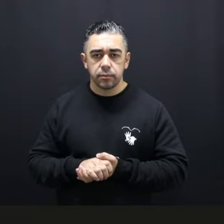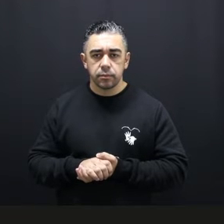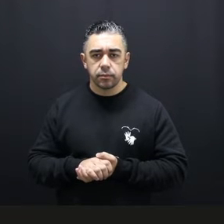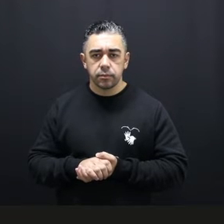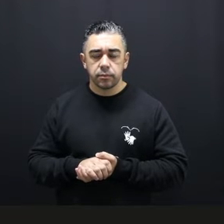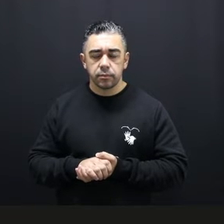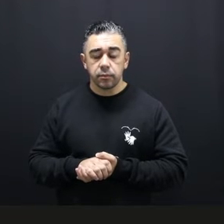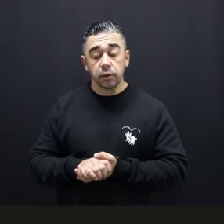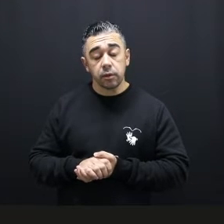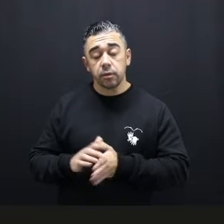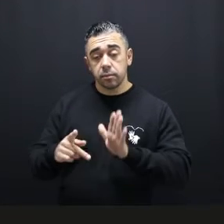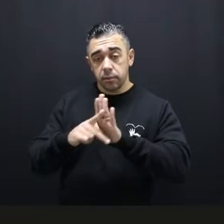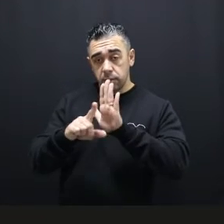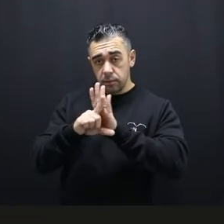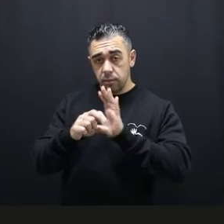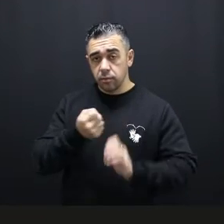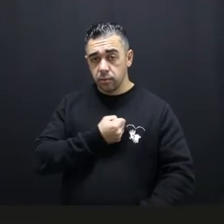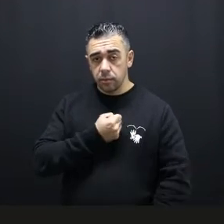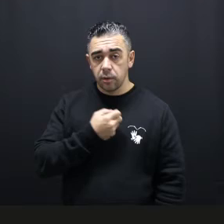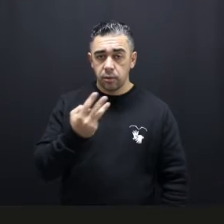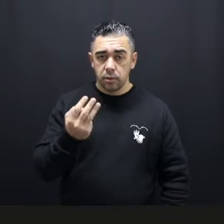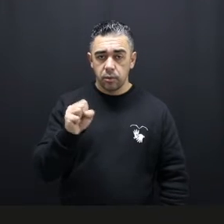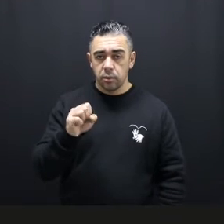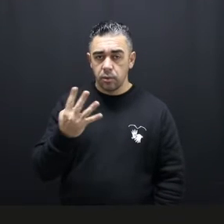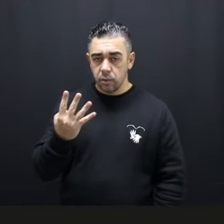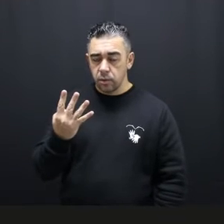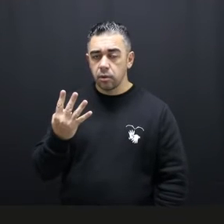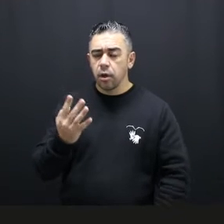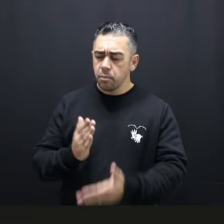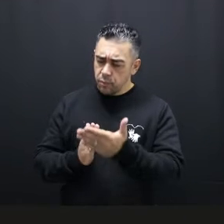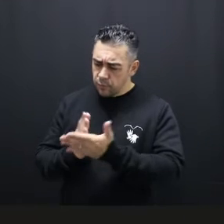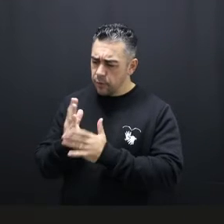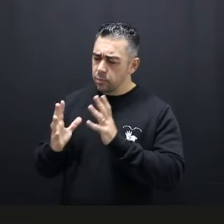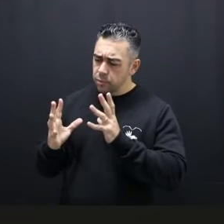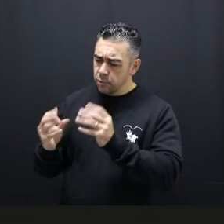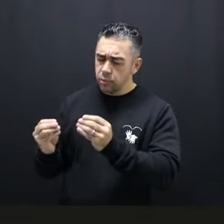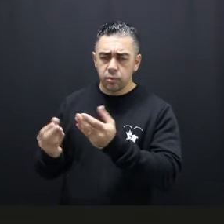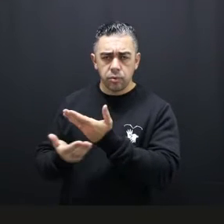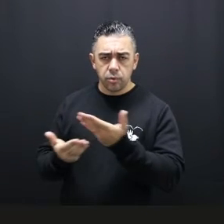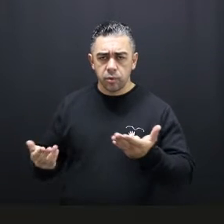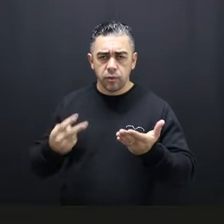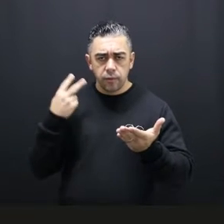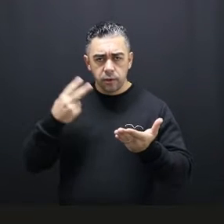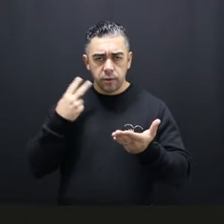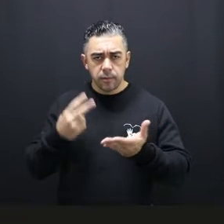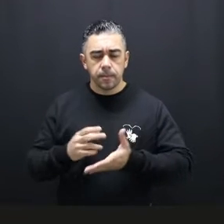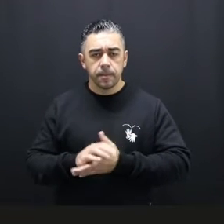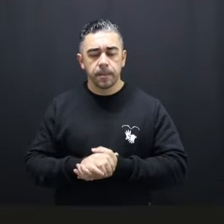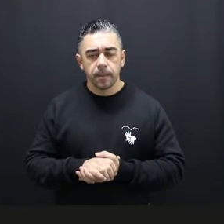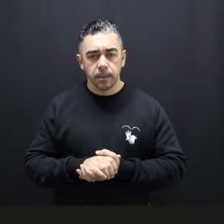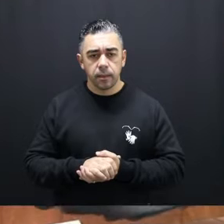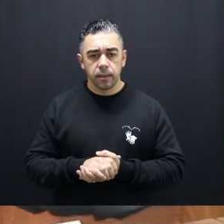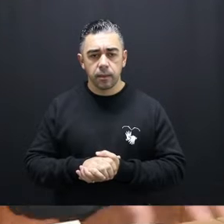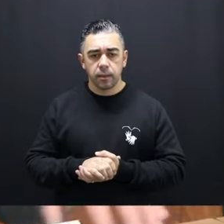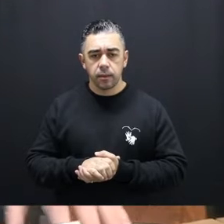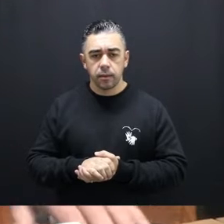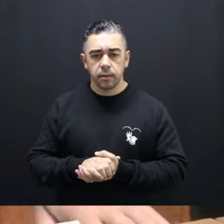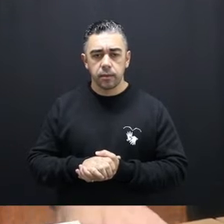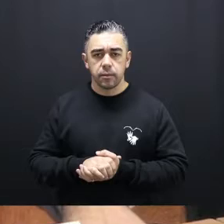o projeto de lei de número 384 aprovado por unanimidade dos Presentes